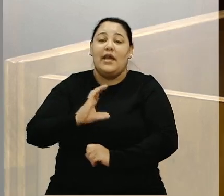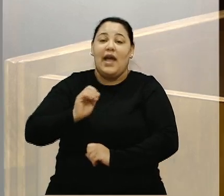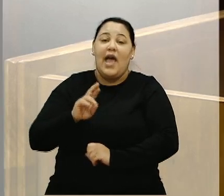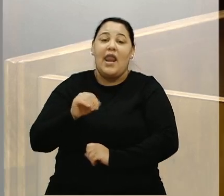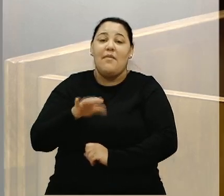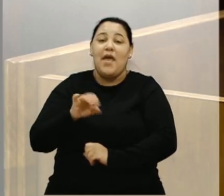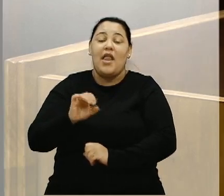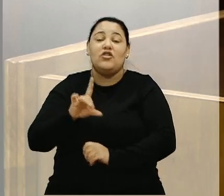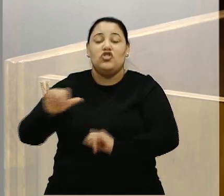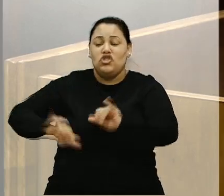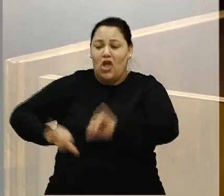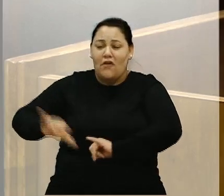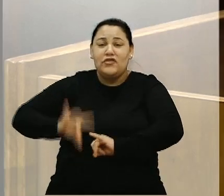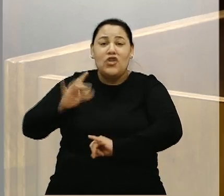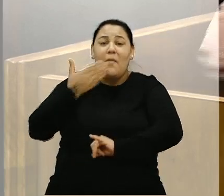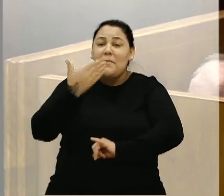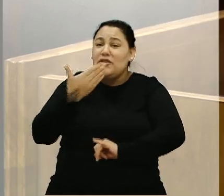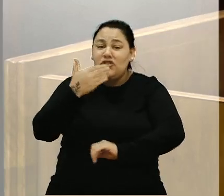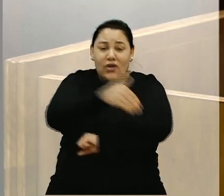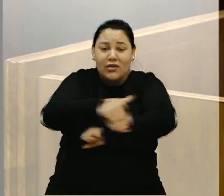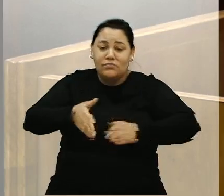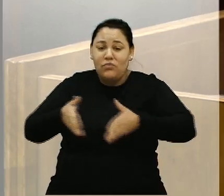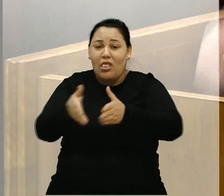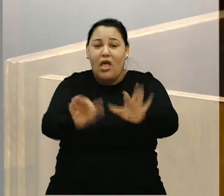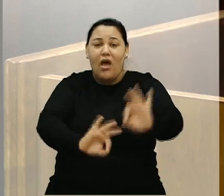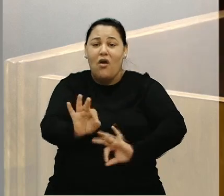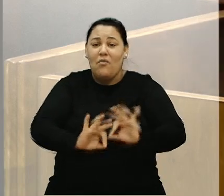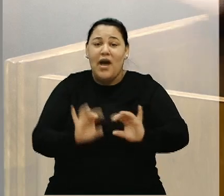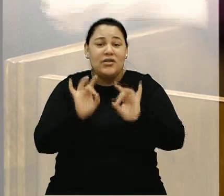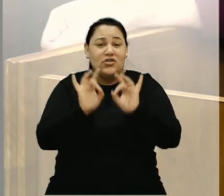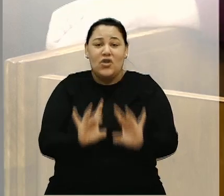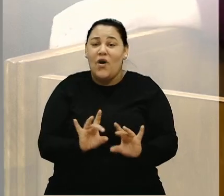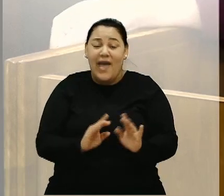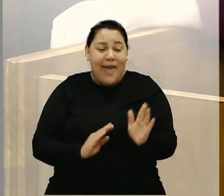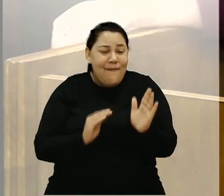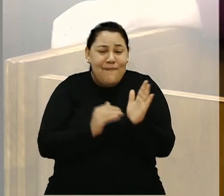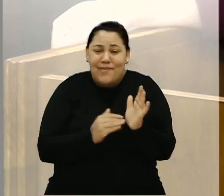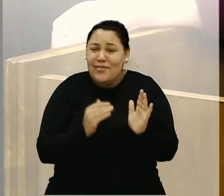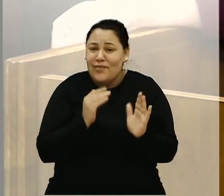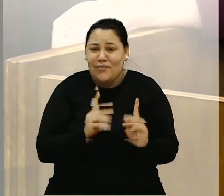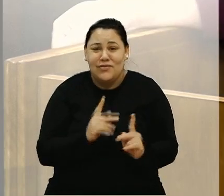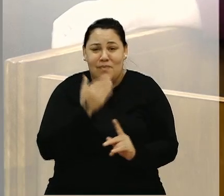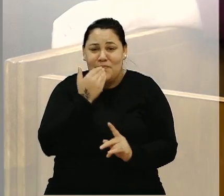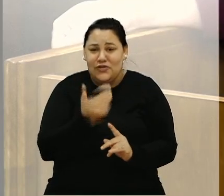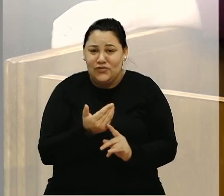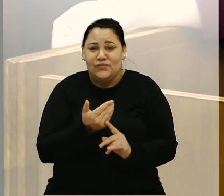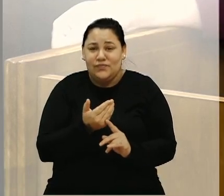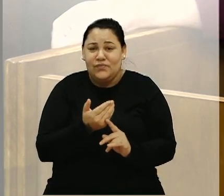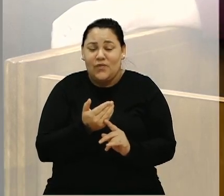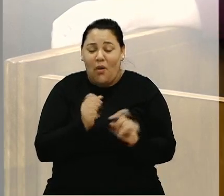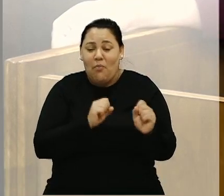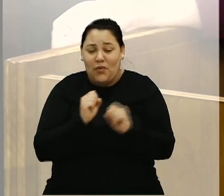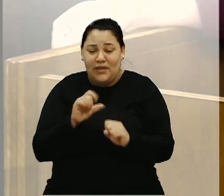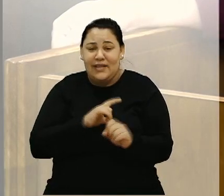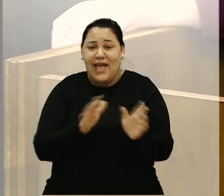a estrada, só as ruas lá, tá? Porque é o mínimo que aquelas pessoas possam se deslocar.